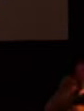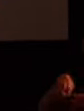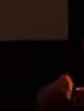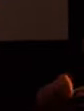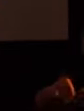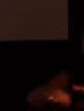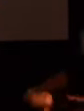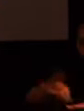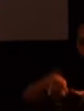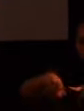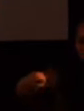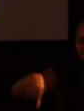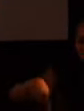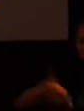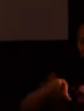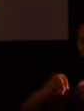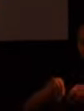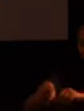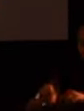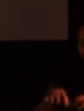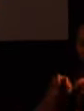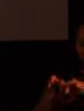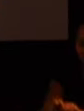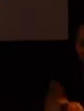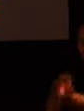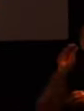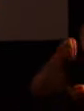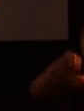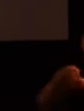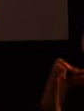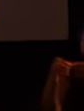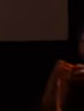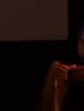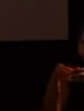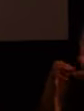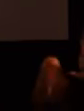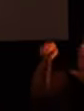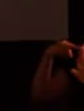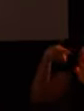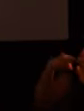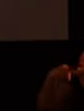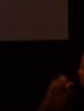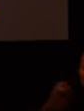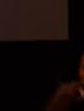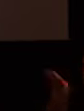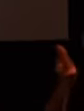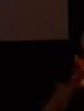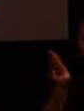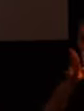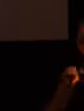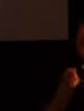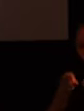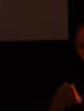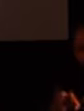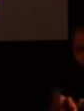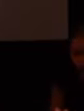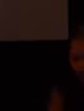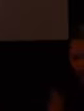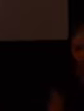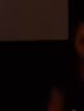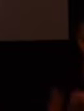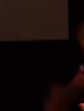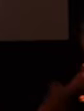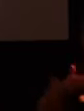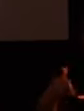unidade territorial que traz aí nela o conjunto de parâmetros e de regras para usar e ocupar o solo, elas vinham lá